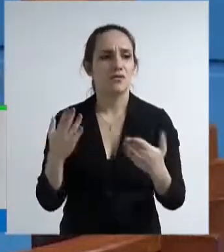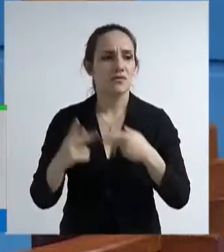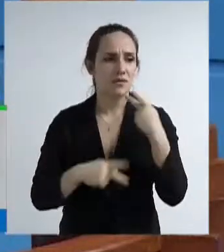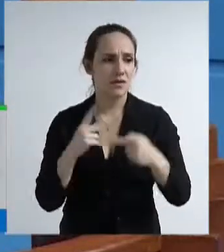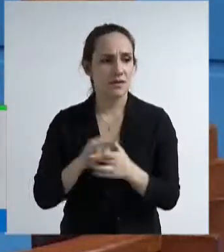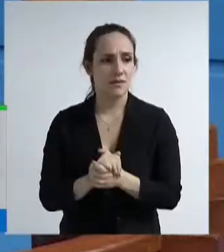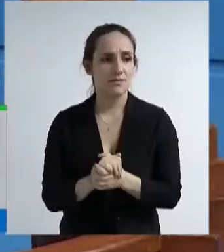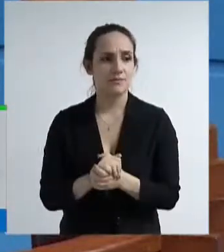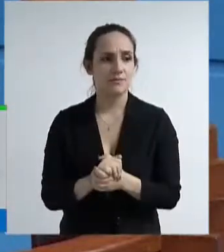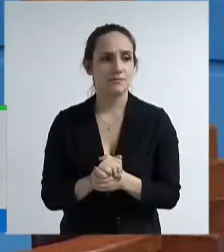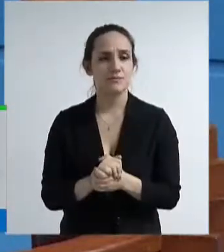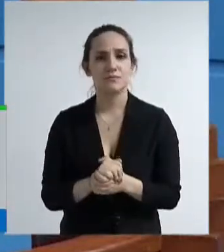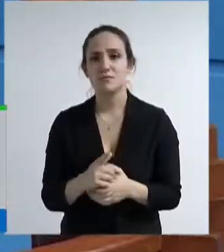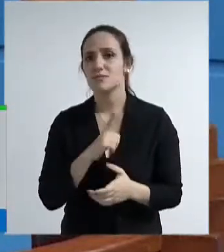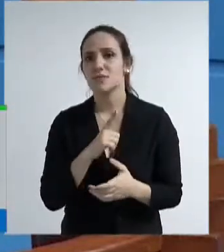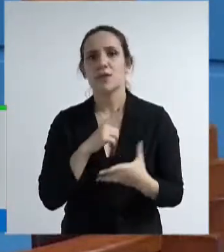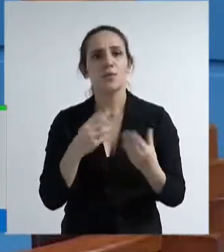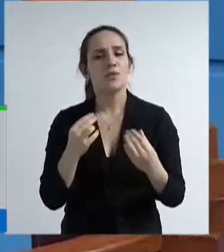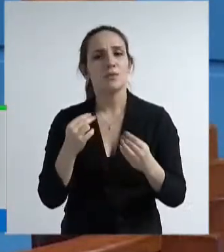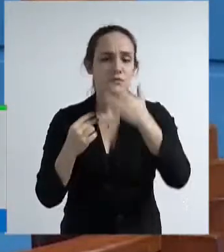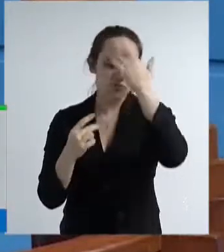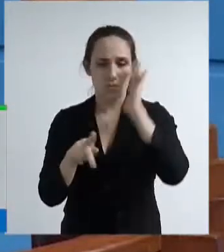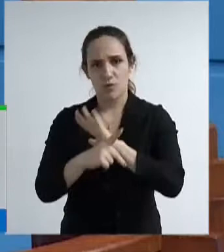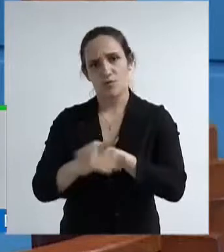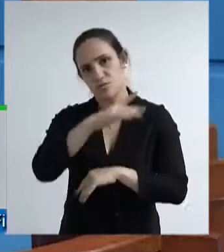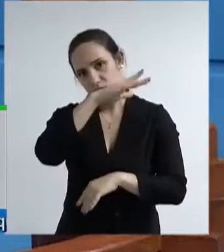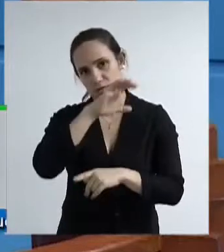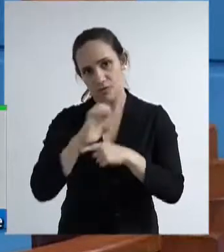realidade vivida por milhares de sul-mato-grossenses.